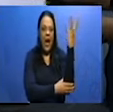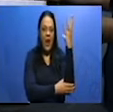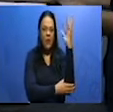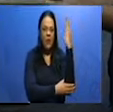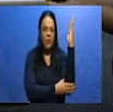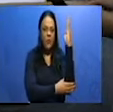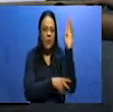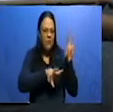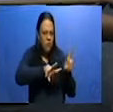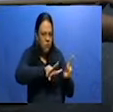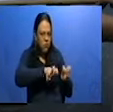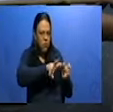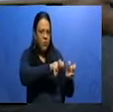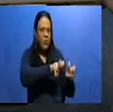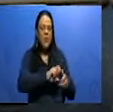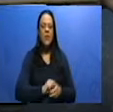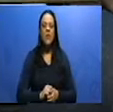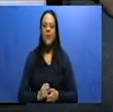isso.